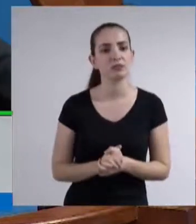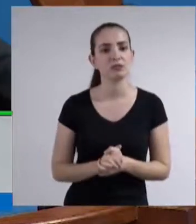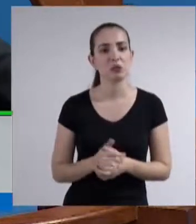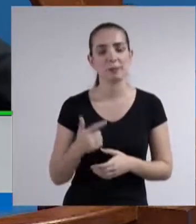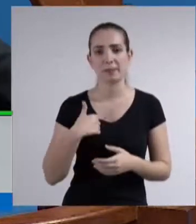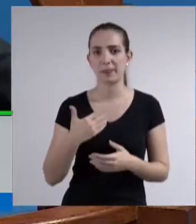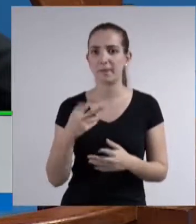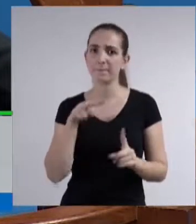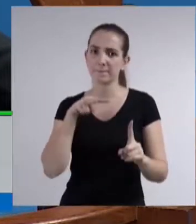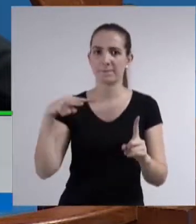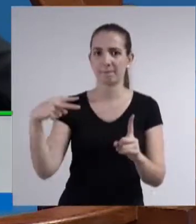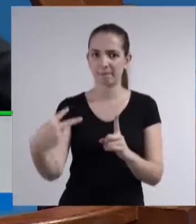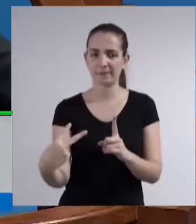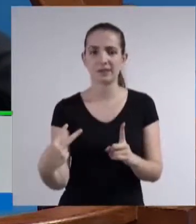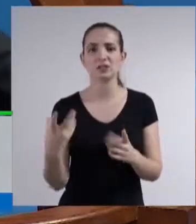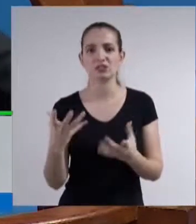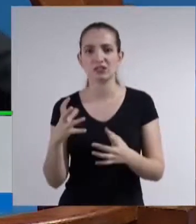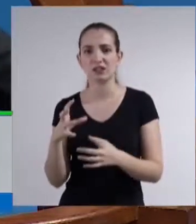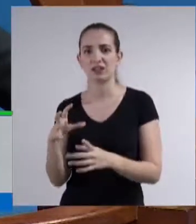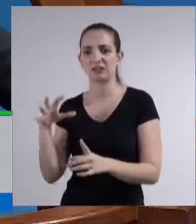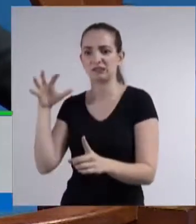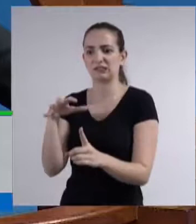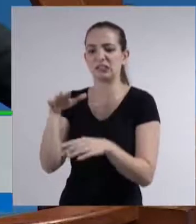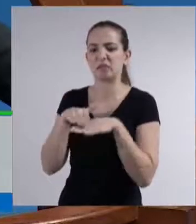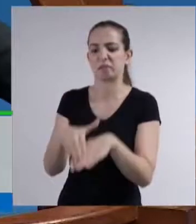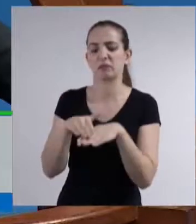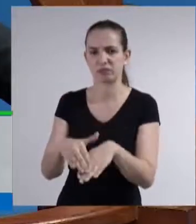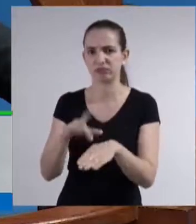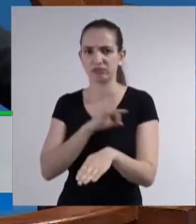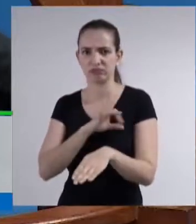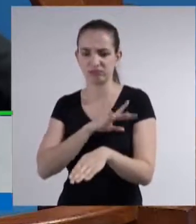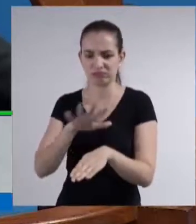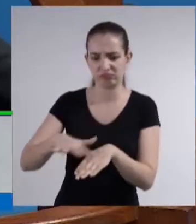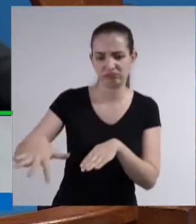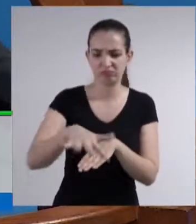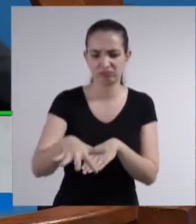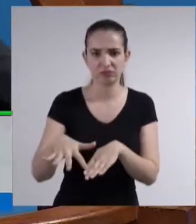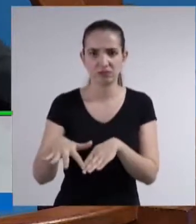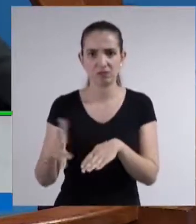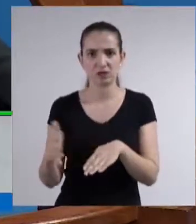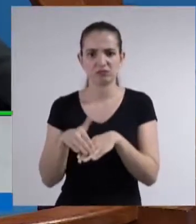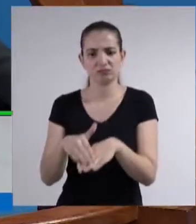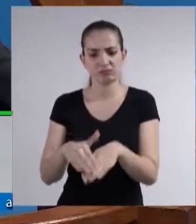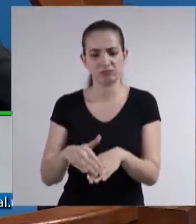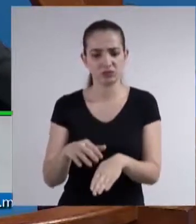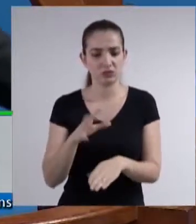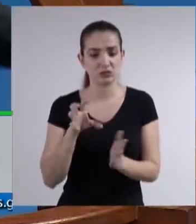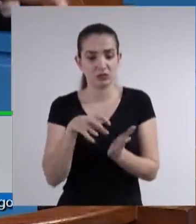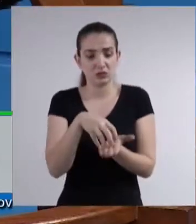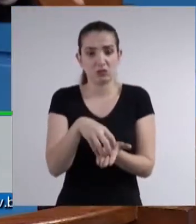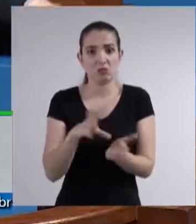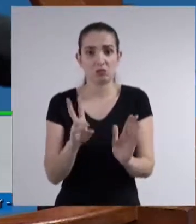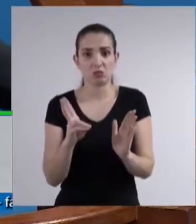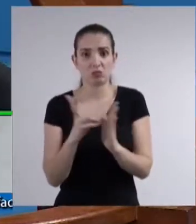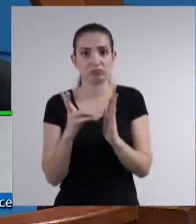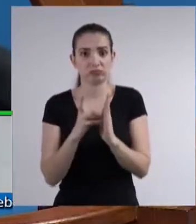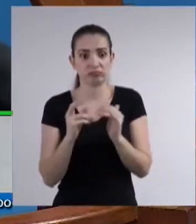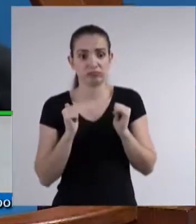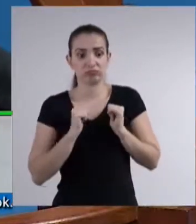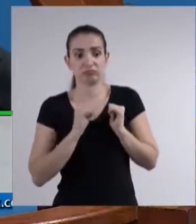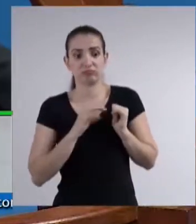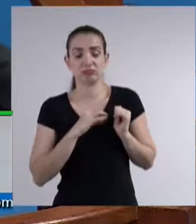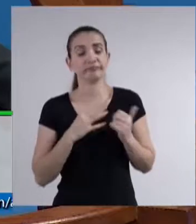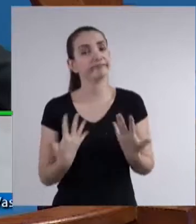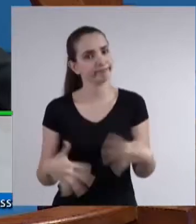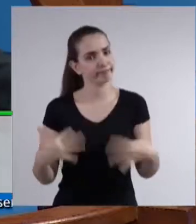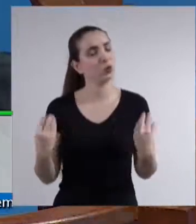na perspectiva de querer intimidar, né, as lideranças indígenas do que querer resolver o problema. Eu concedo uma parte a